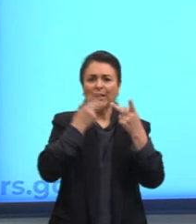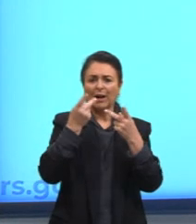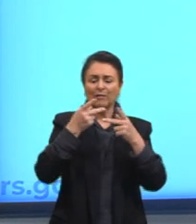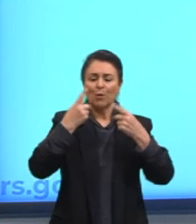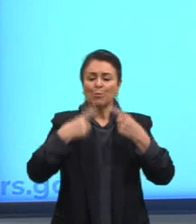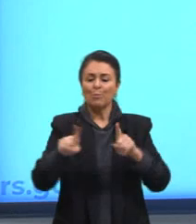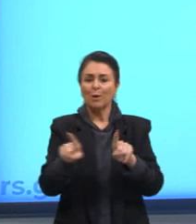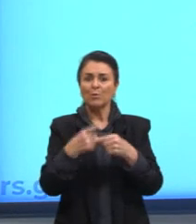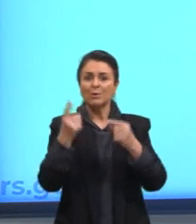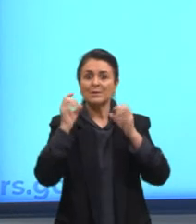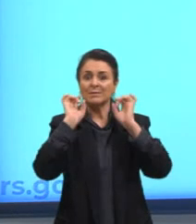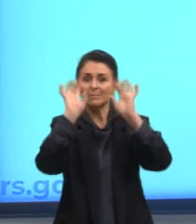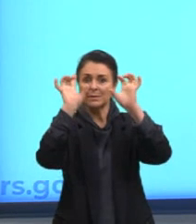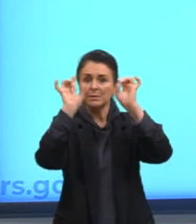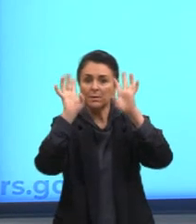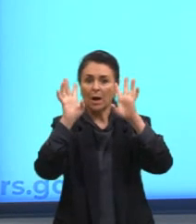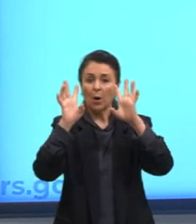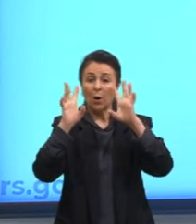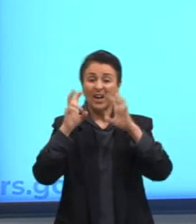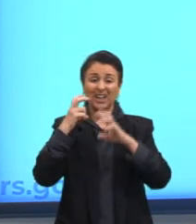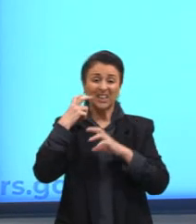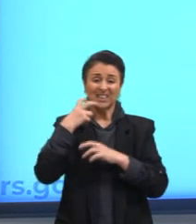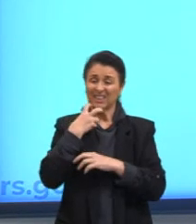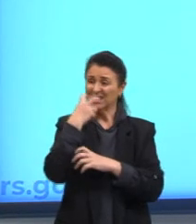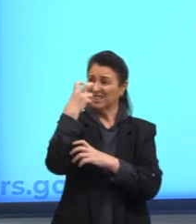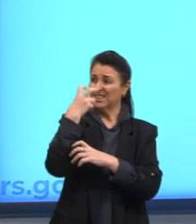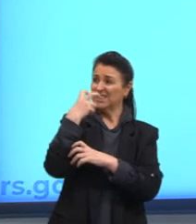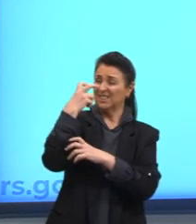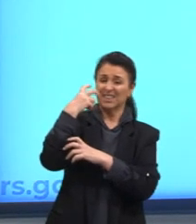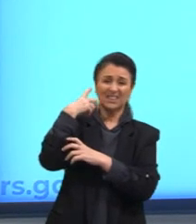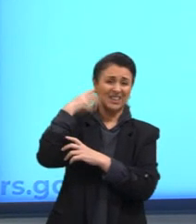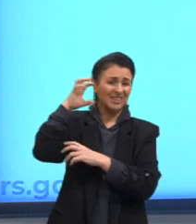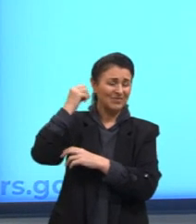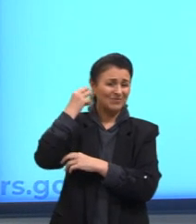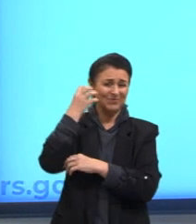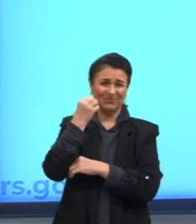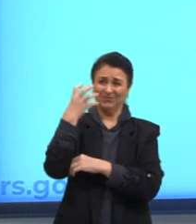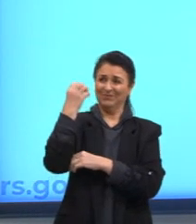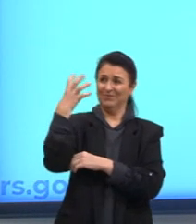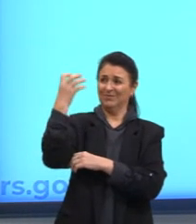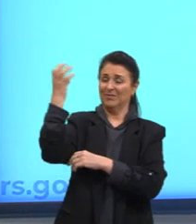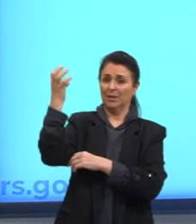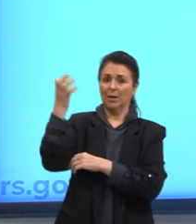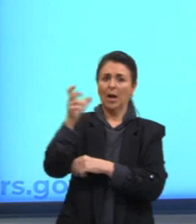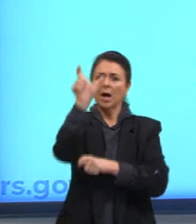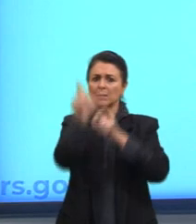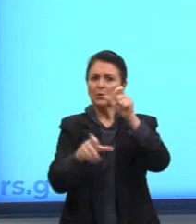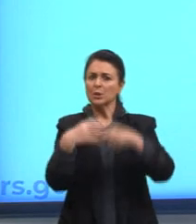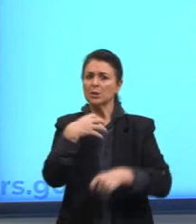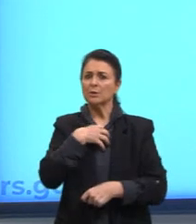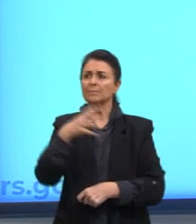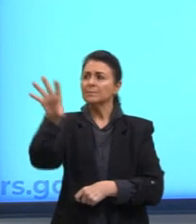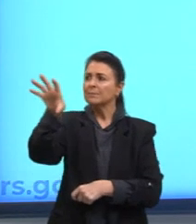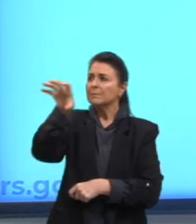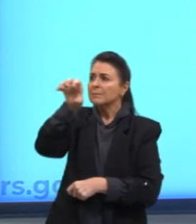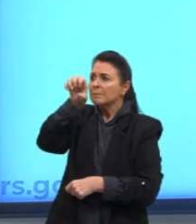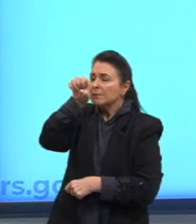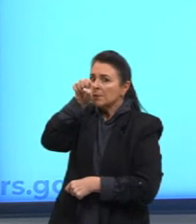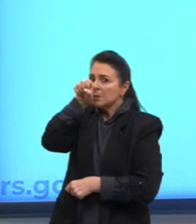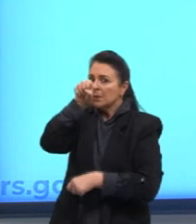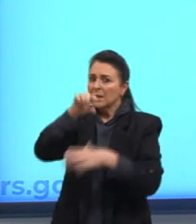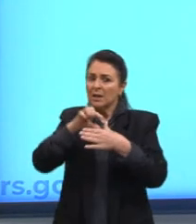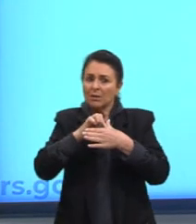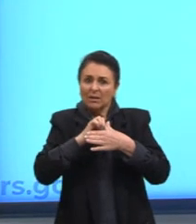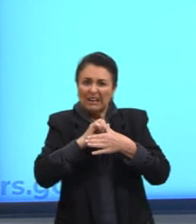candidata a todo volume a população sentiu cheiro da Carne sendo assada trancada dentro de uma casa